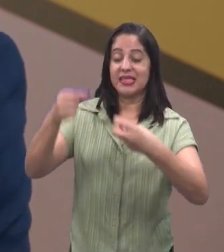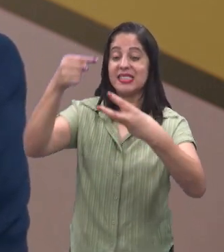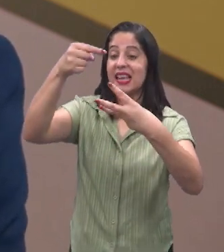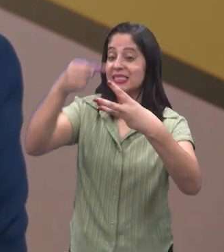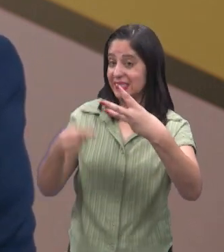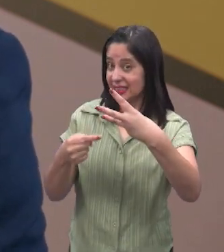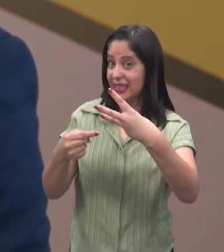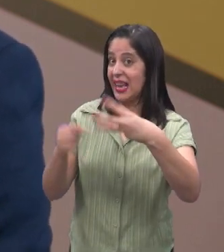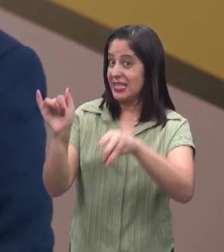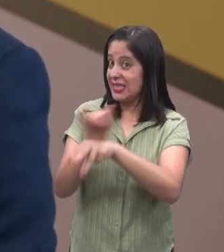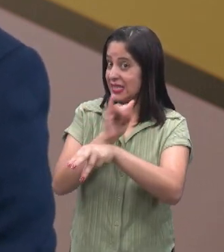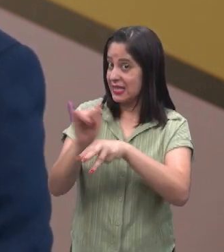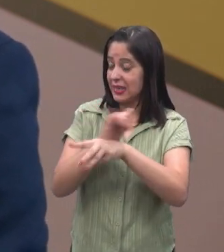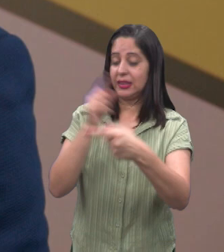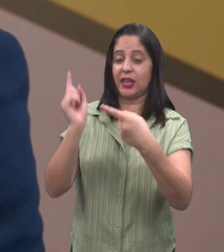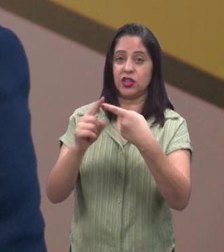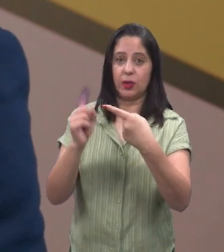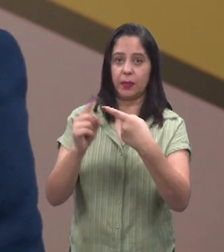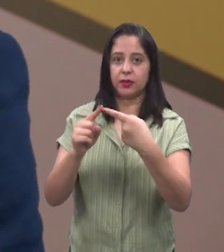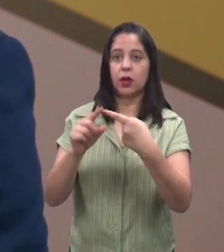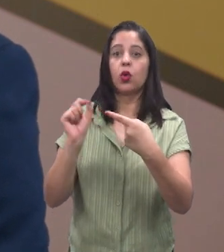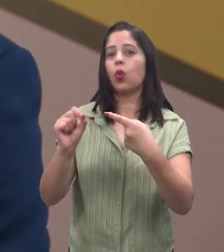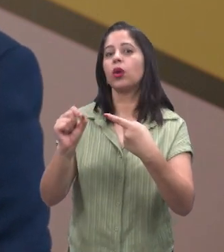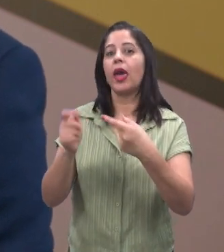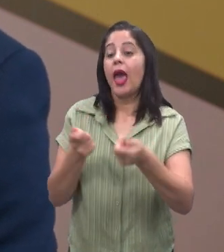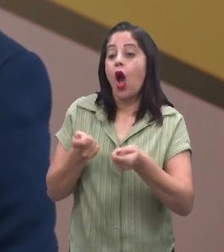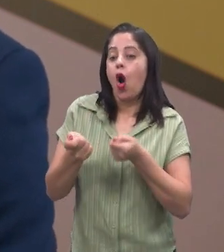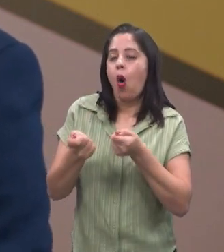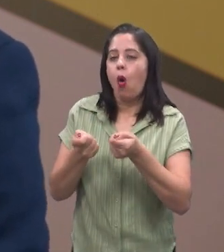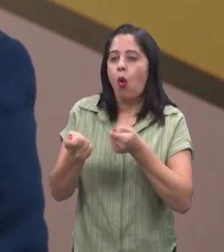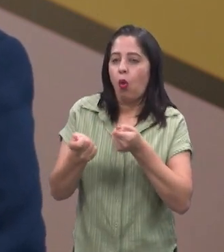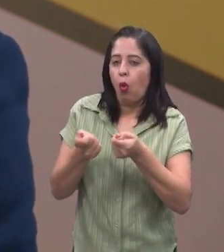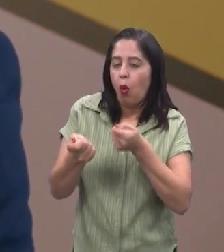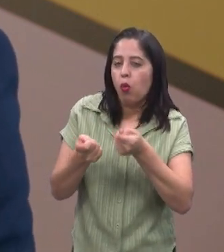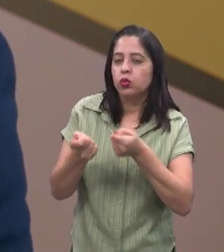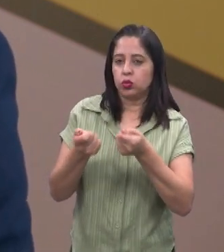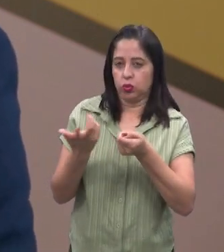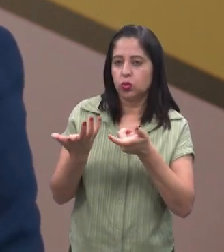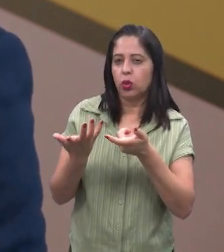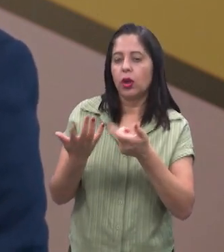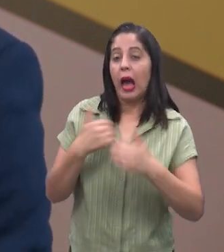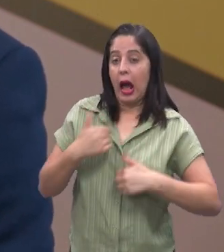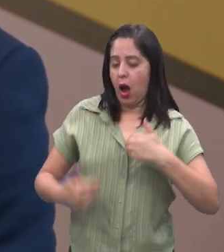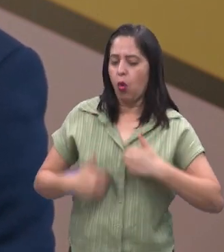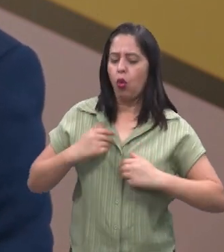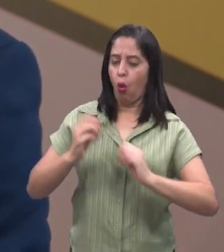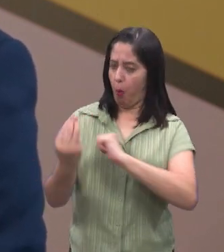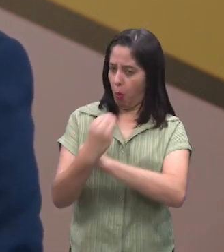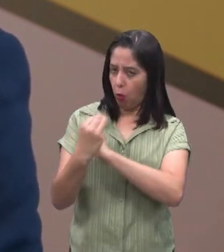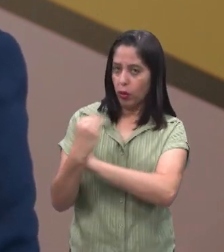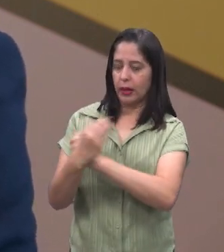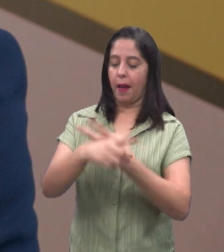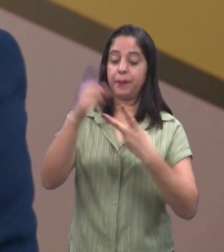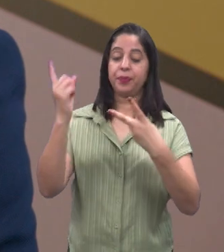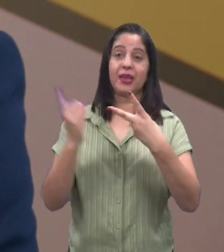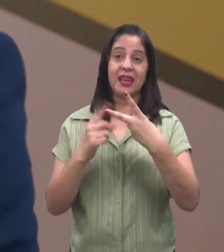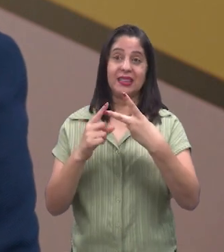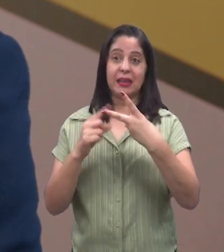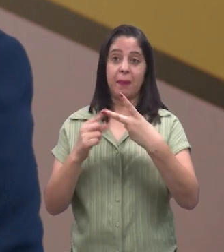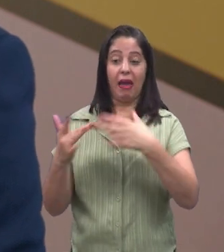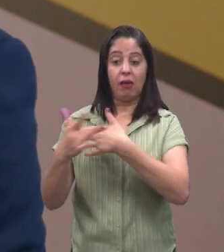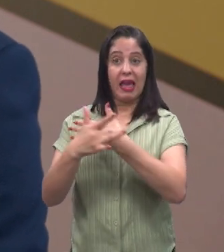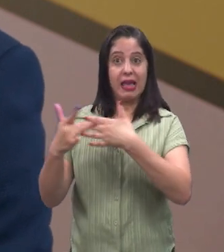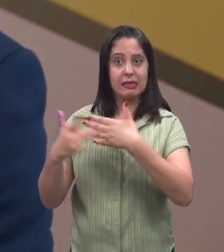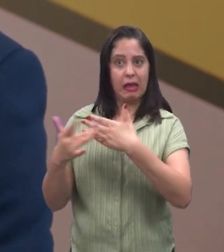em consideração. O primeiro é a prevenção, o controle desses fatores de risco que a gente já disse. O segundo é a detecção precoce de